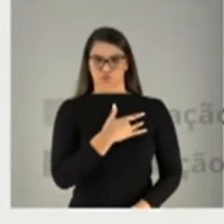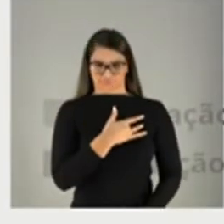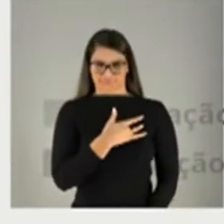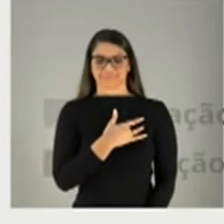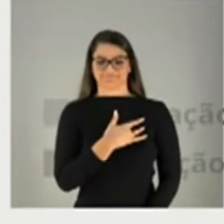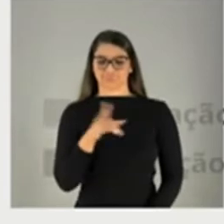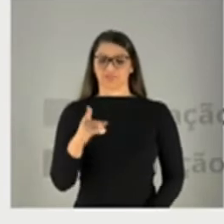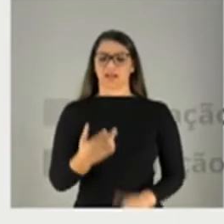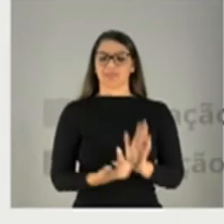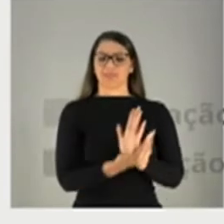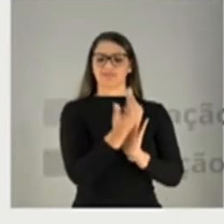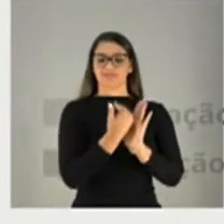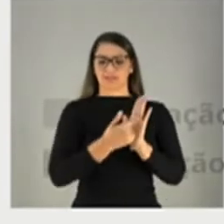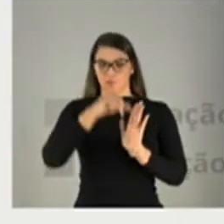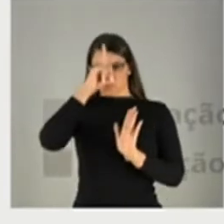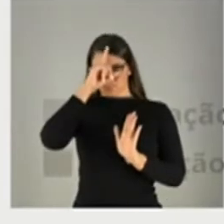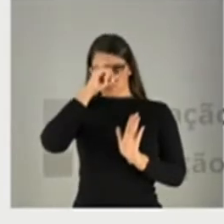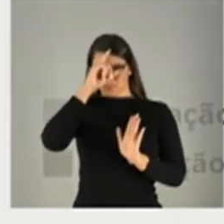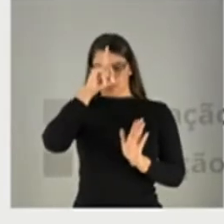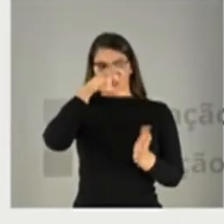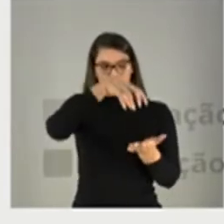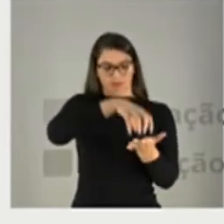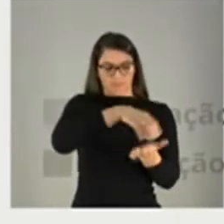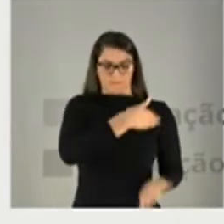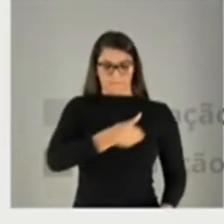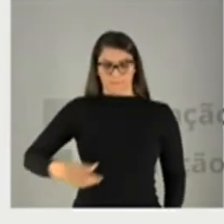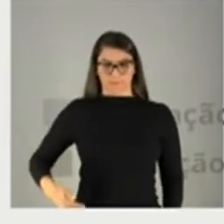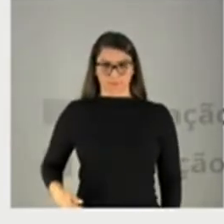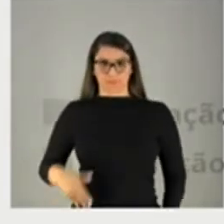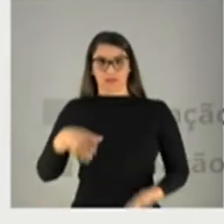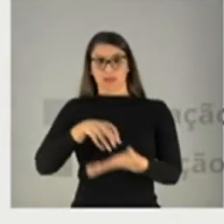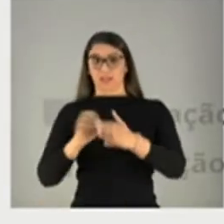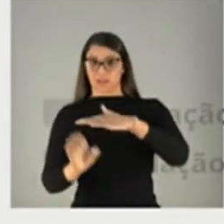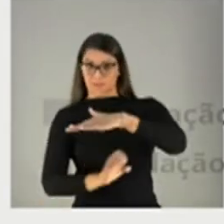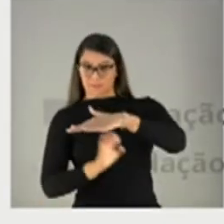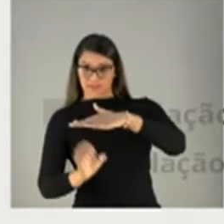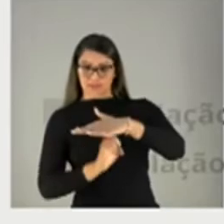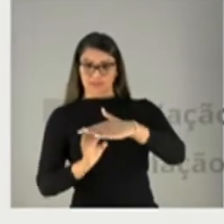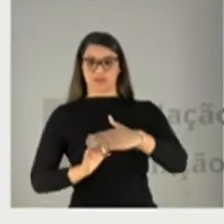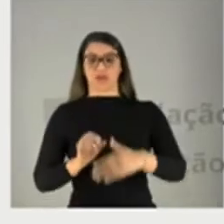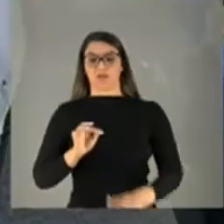naqueles desenhos de hospital, são as unidades públicas, as unidades empresariais e as unidades